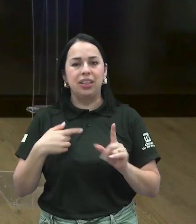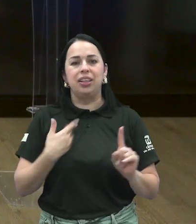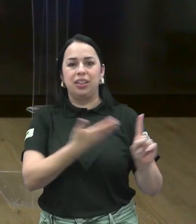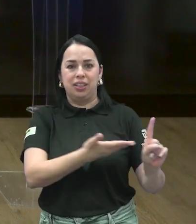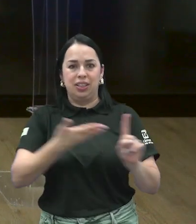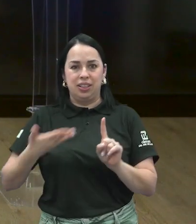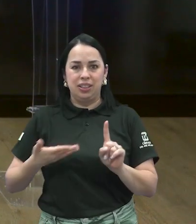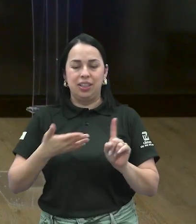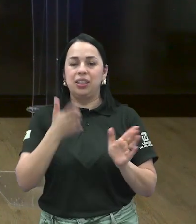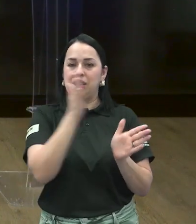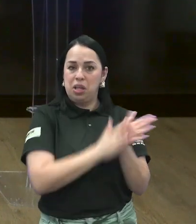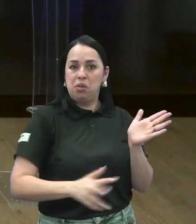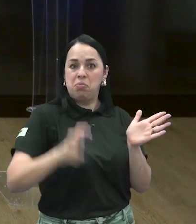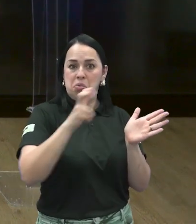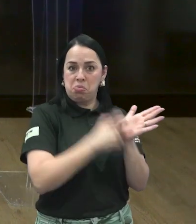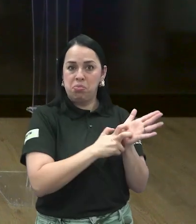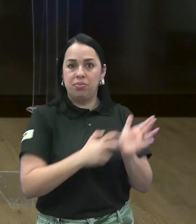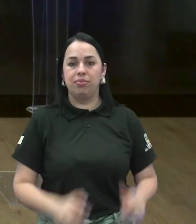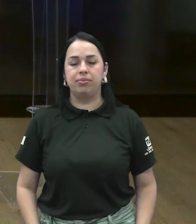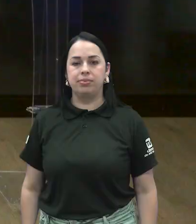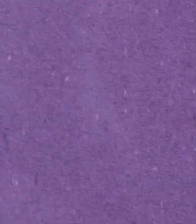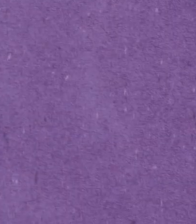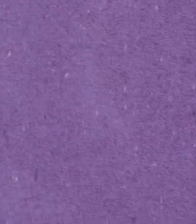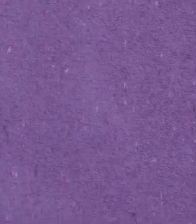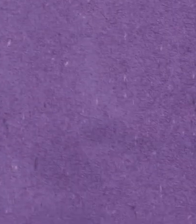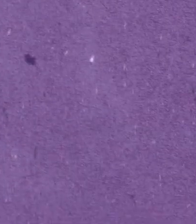da nossa agenda cultural com Luísa Minas.